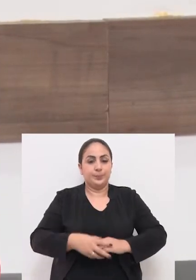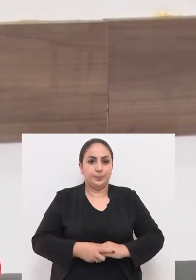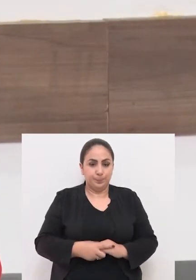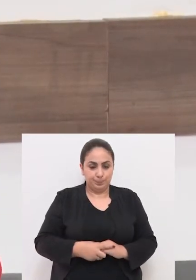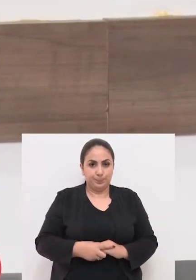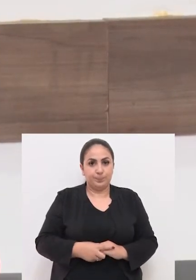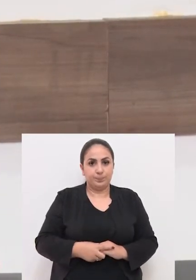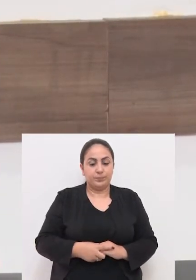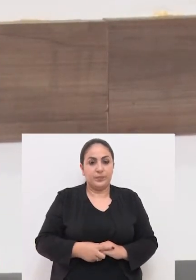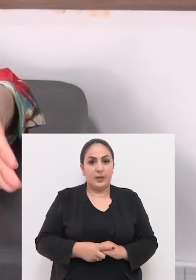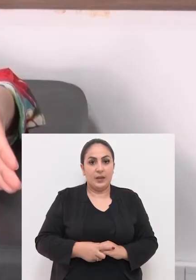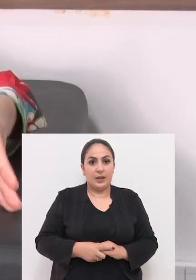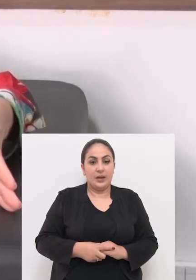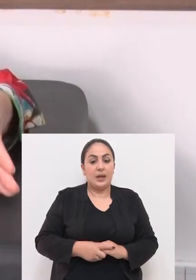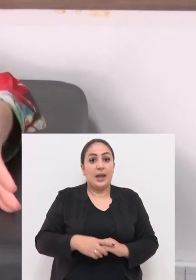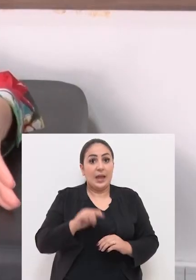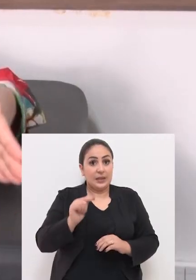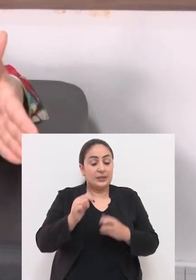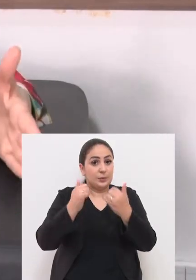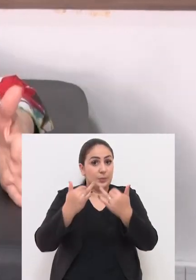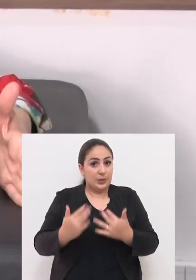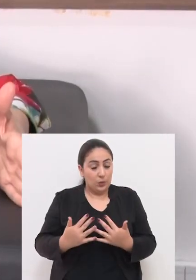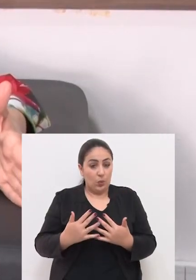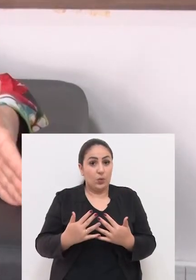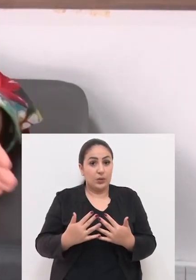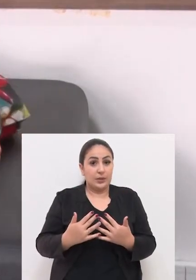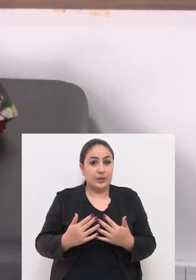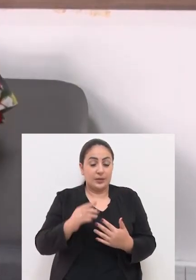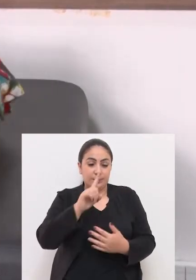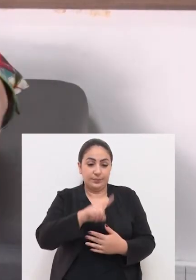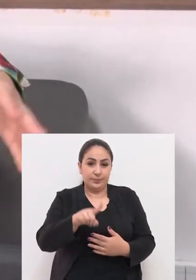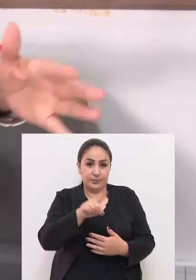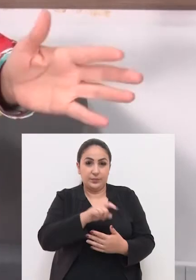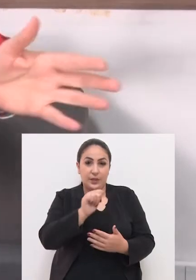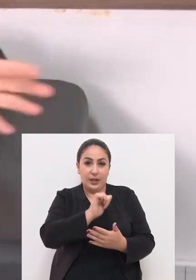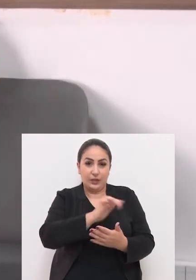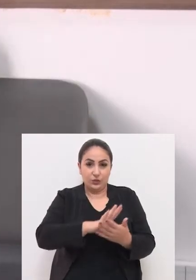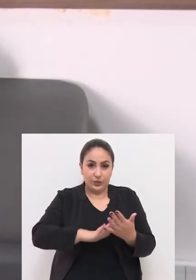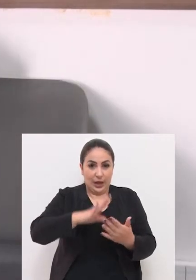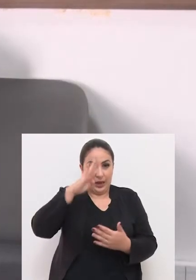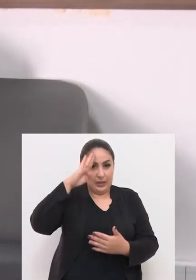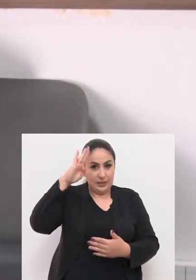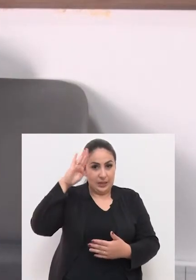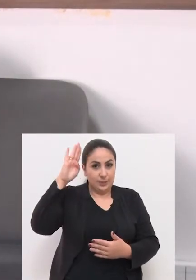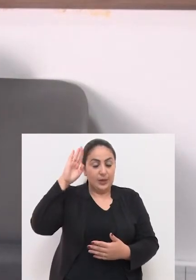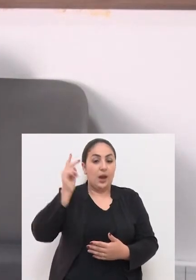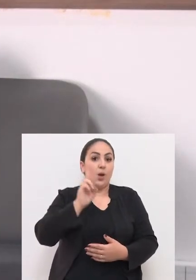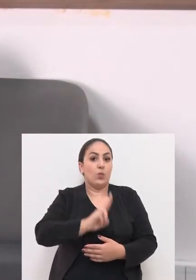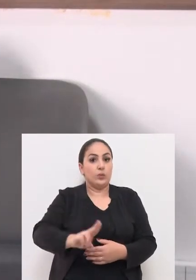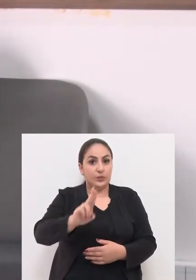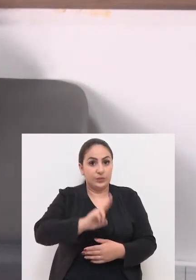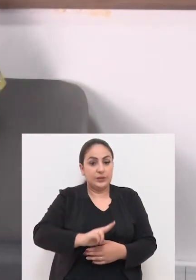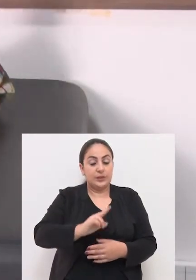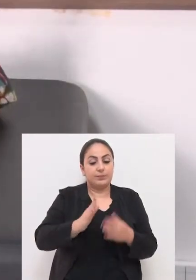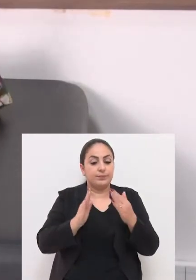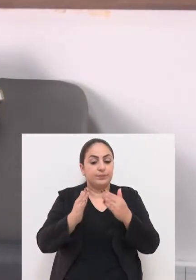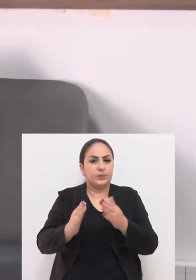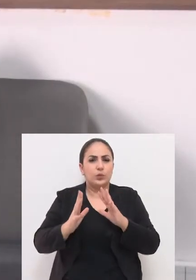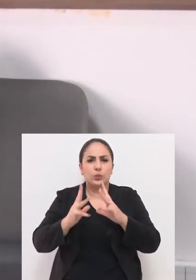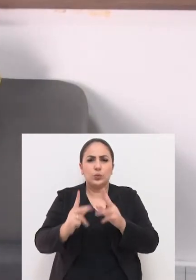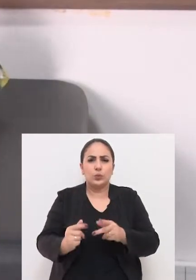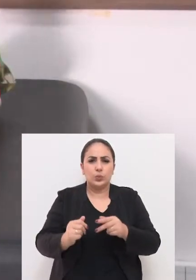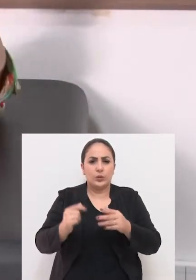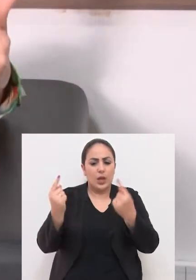da pandemia. A doutora explicou que, com a suspensão das atividades acadêmicas, a